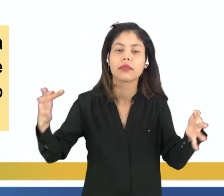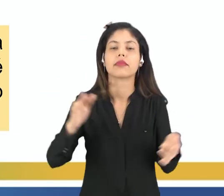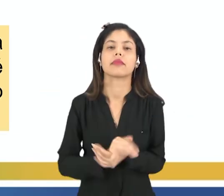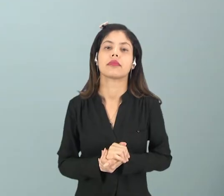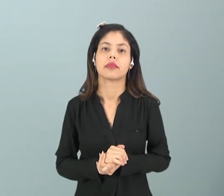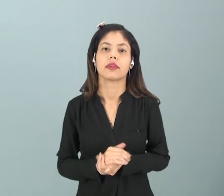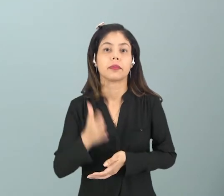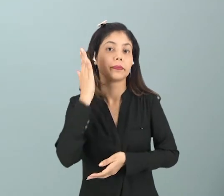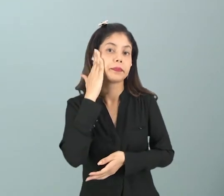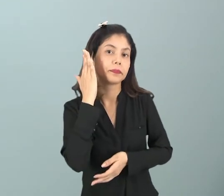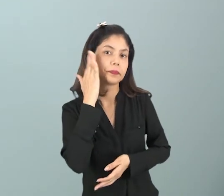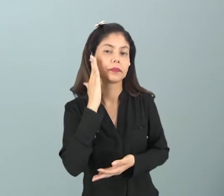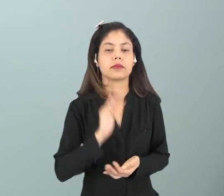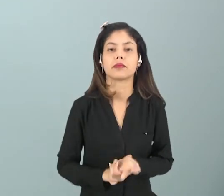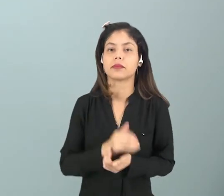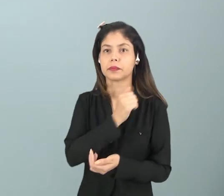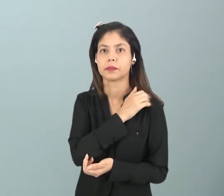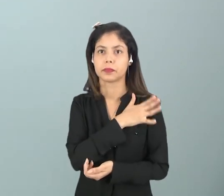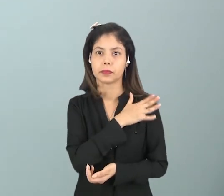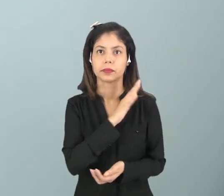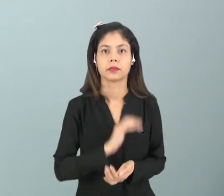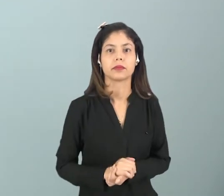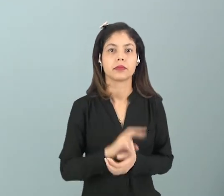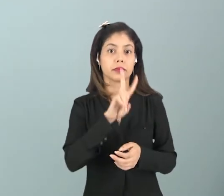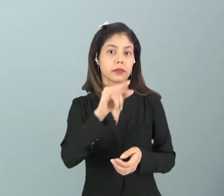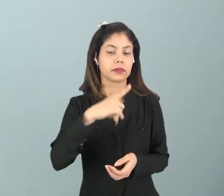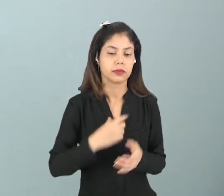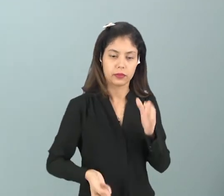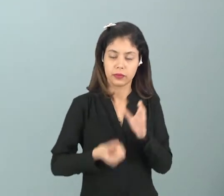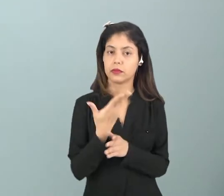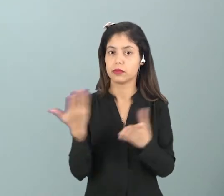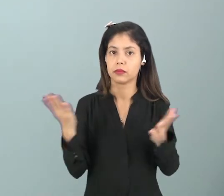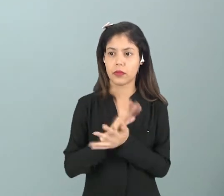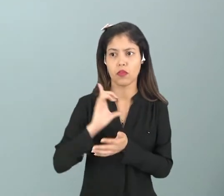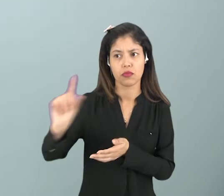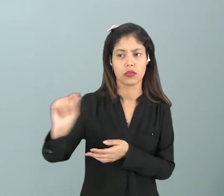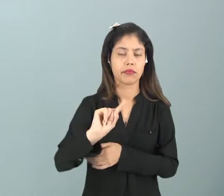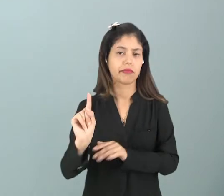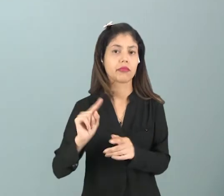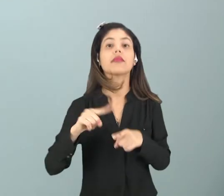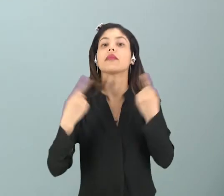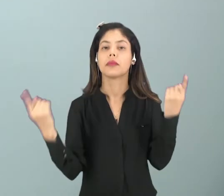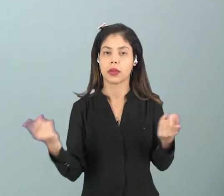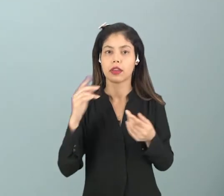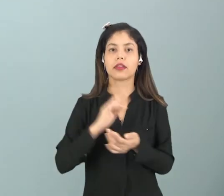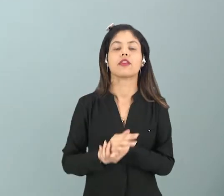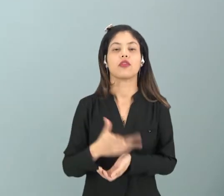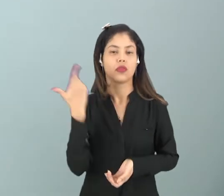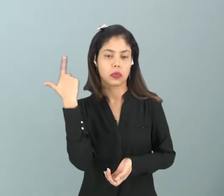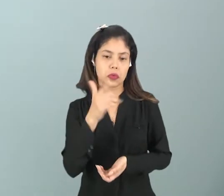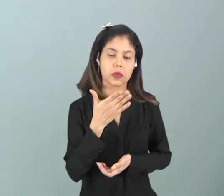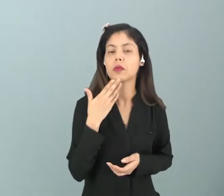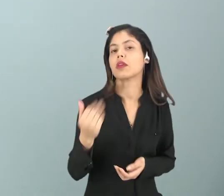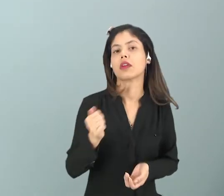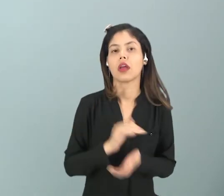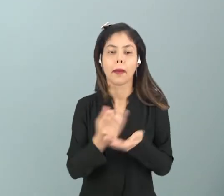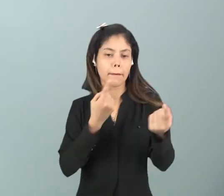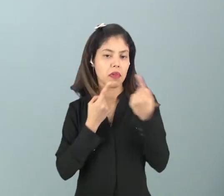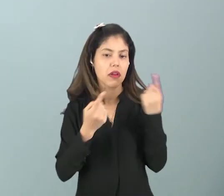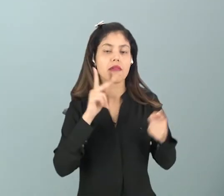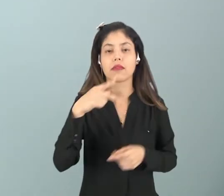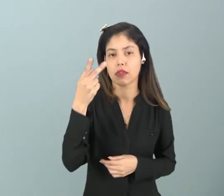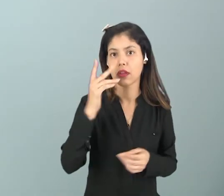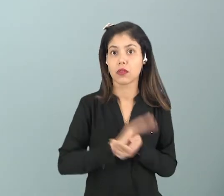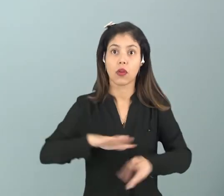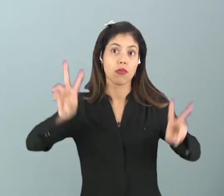gente entende que o preconceito ele vai existir, não adianta a gente fugir, mas a gente vai vencer ele discutindo, debatendo,